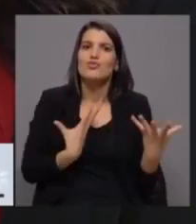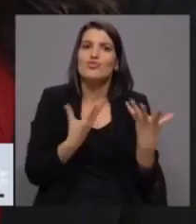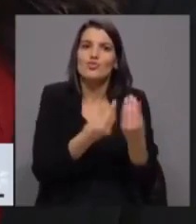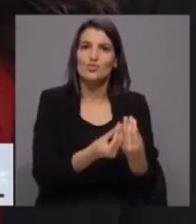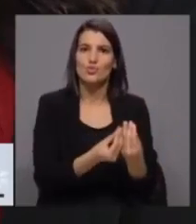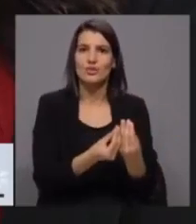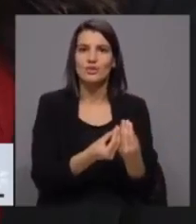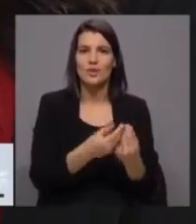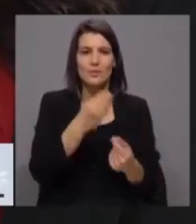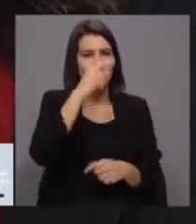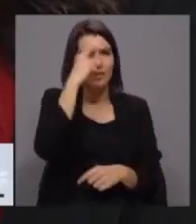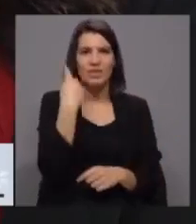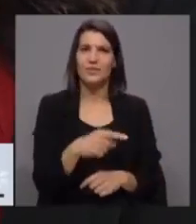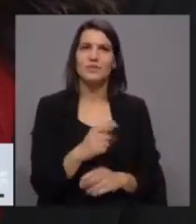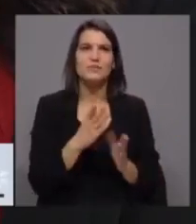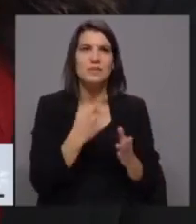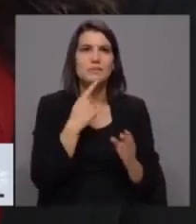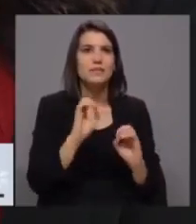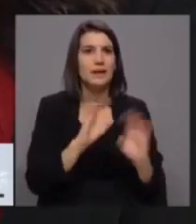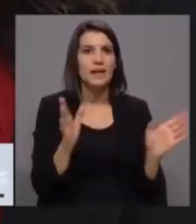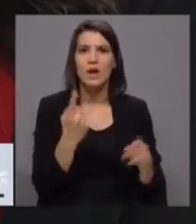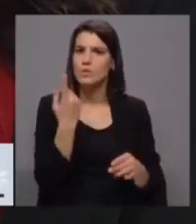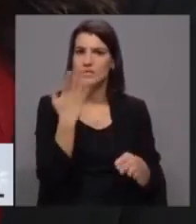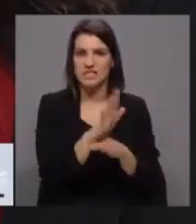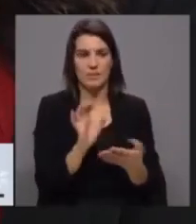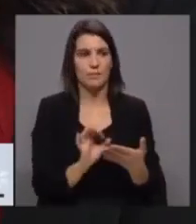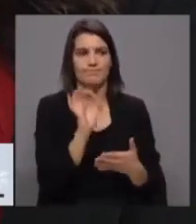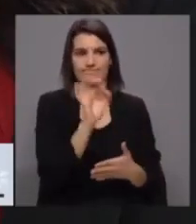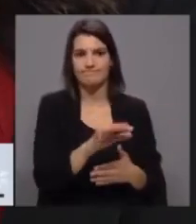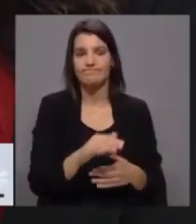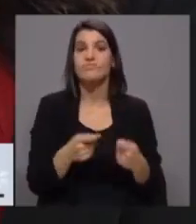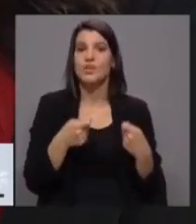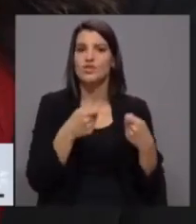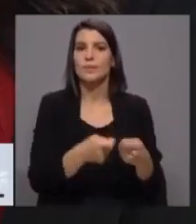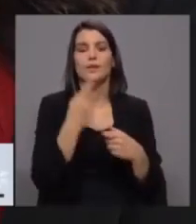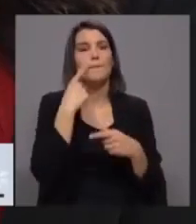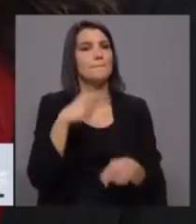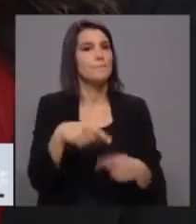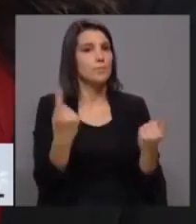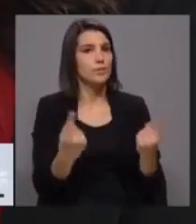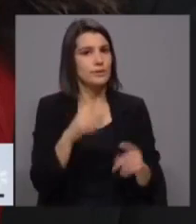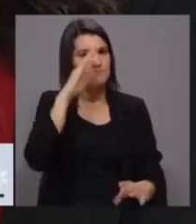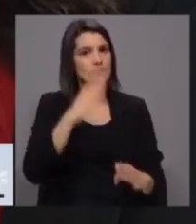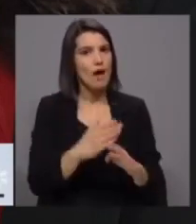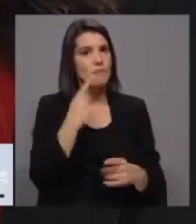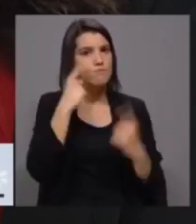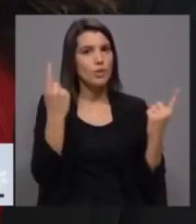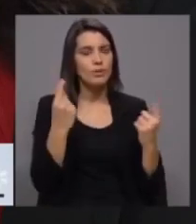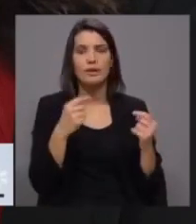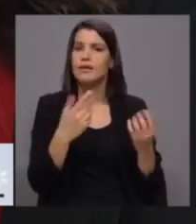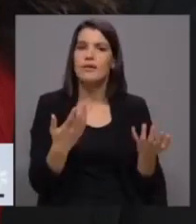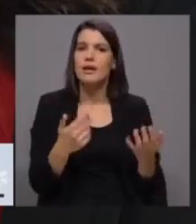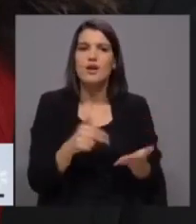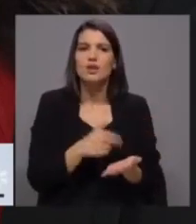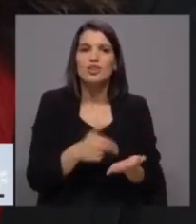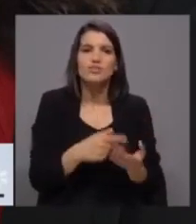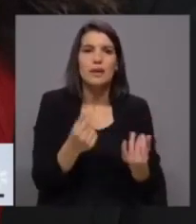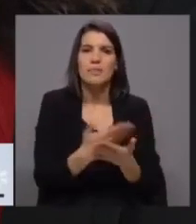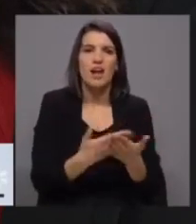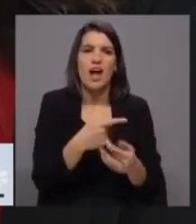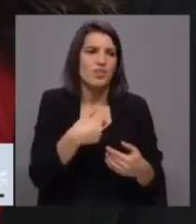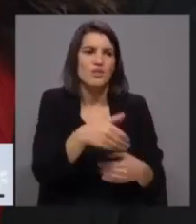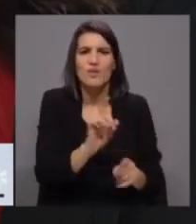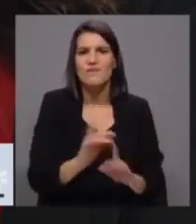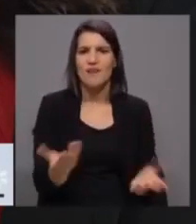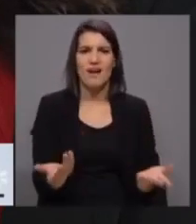tão difícil e precisa de tanta clareza. Dou-lhe um exemplo sobre investimento público e determinação pública para não ficarmos à espera de um mercado que nunca vai